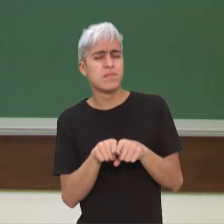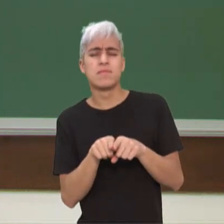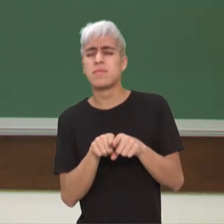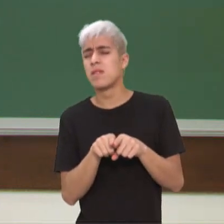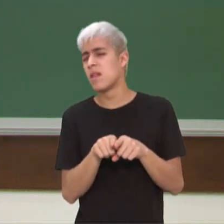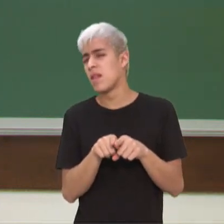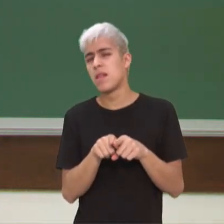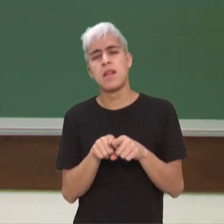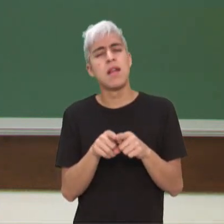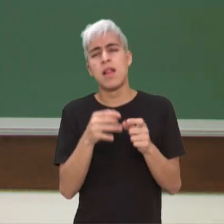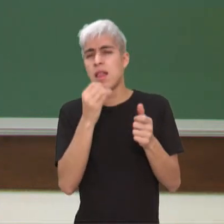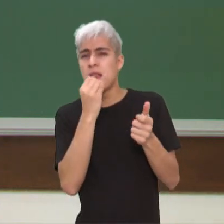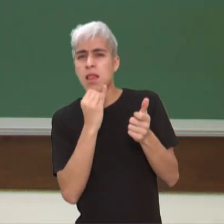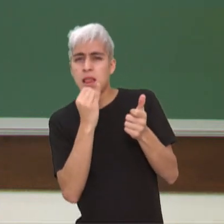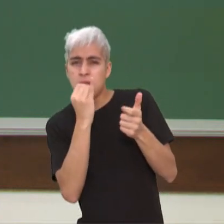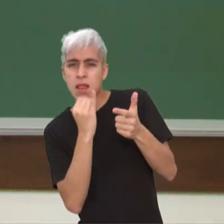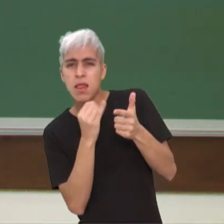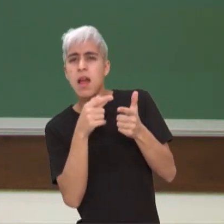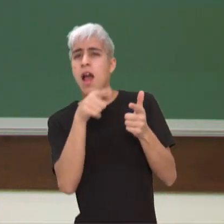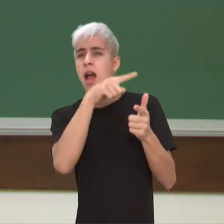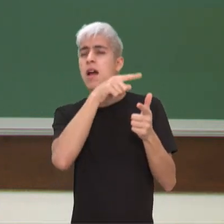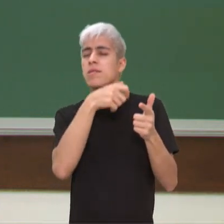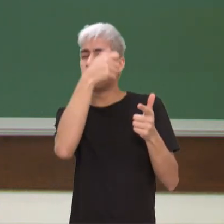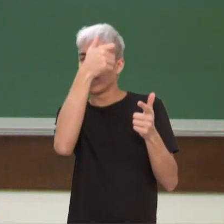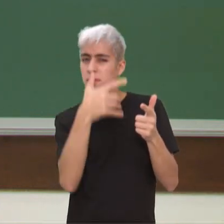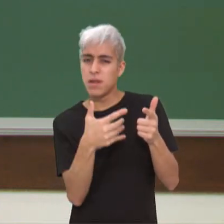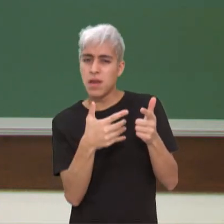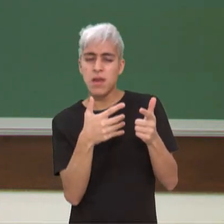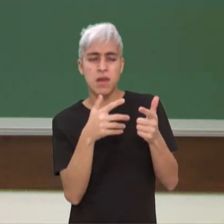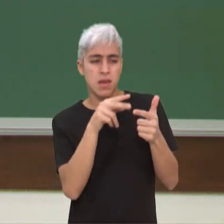aí exemplo dessas 2 nações emergentes, né?